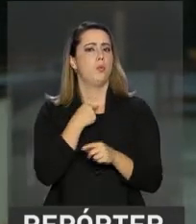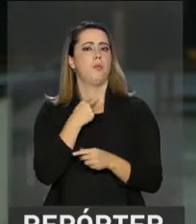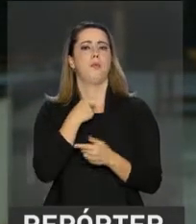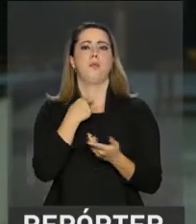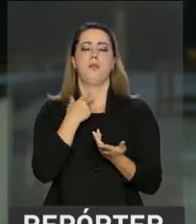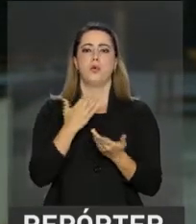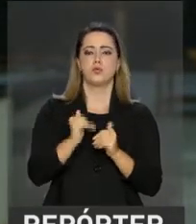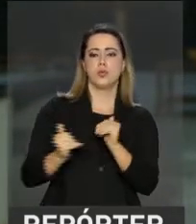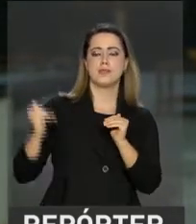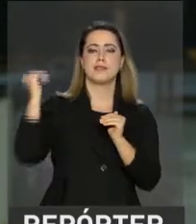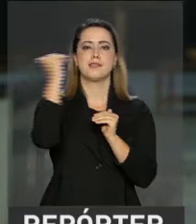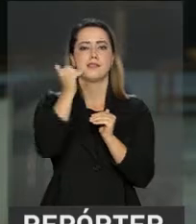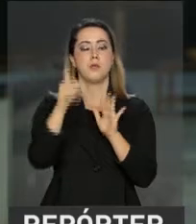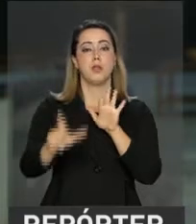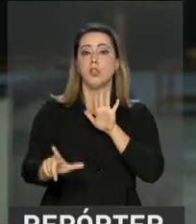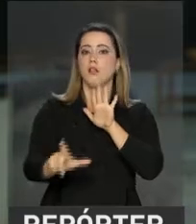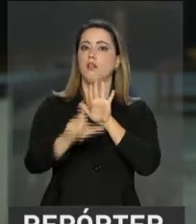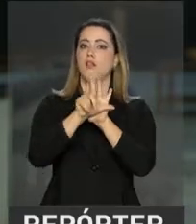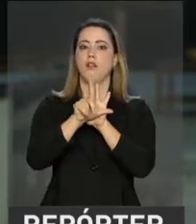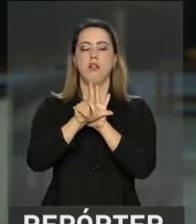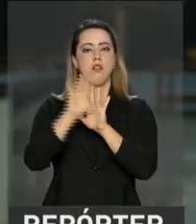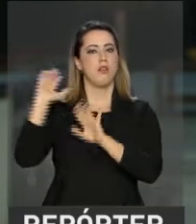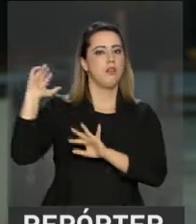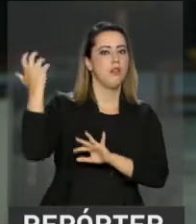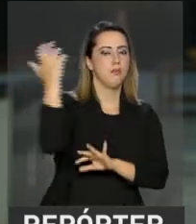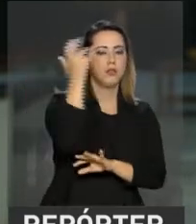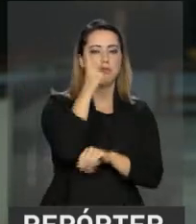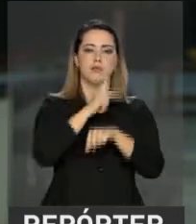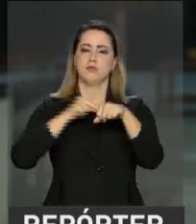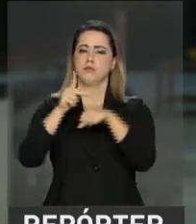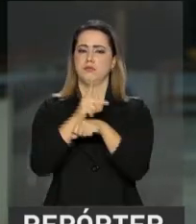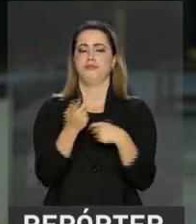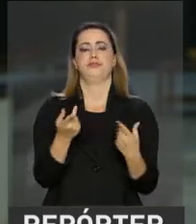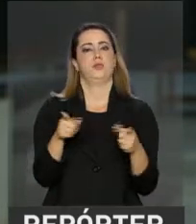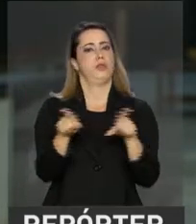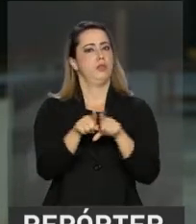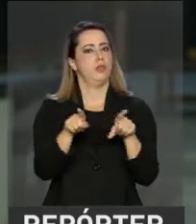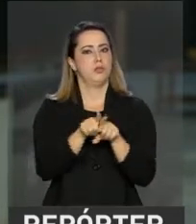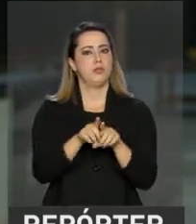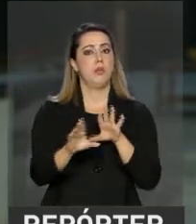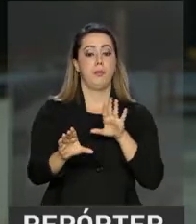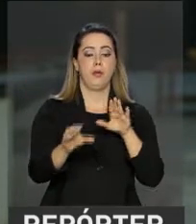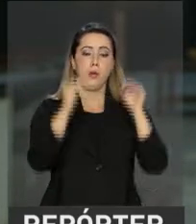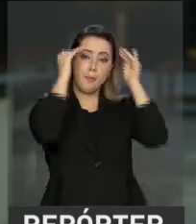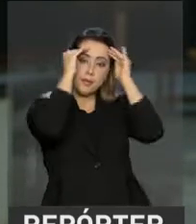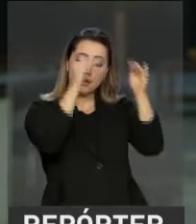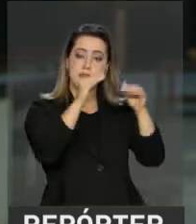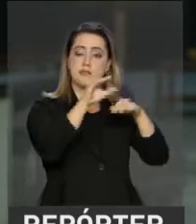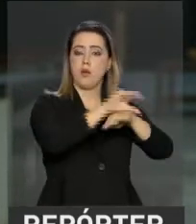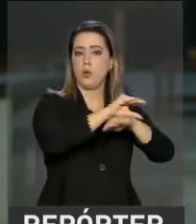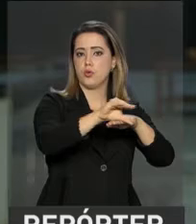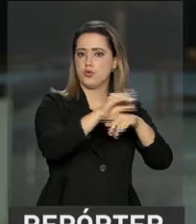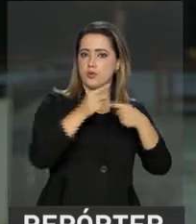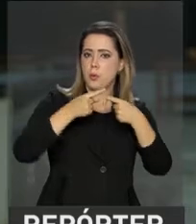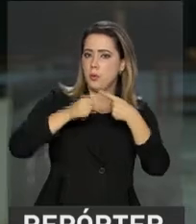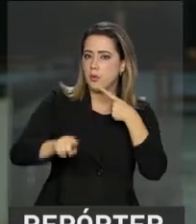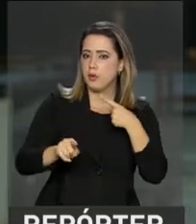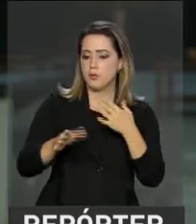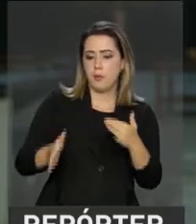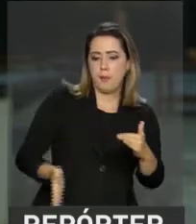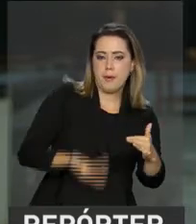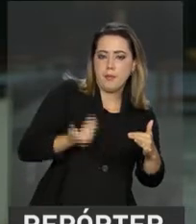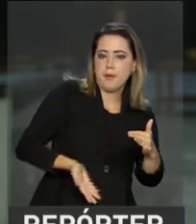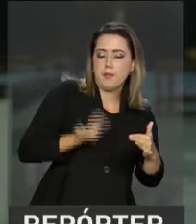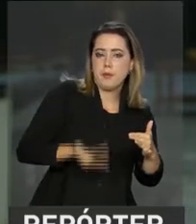se sobrepor à legislação ambiental do país e muito menos à Constituição Federal, que proíbe a extração